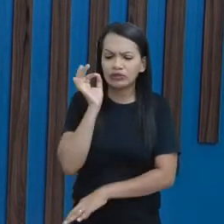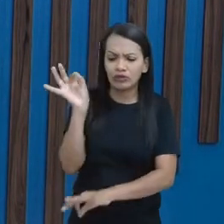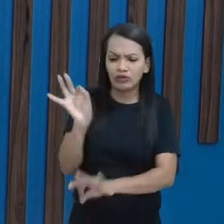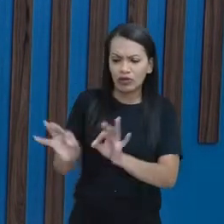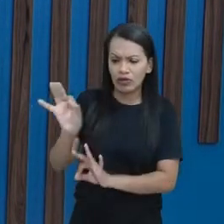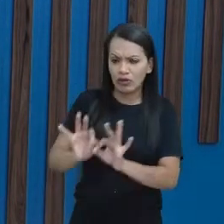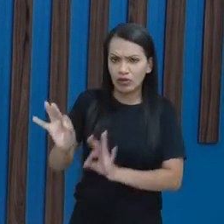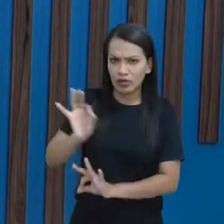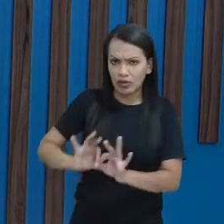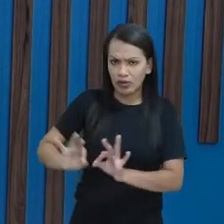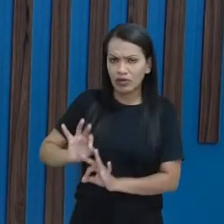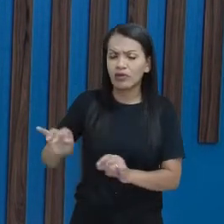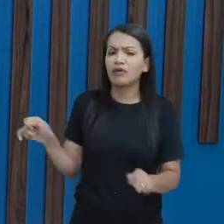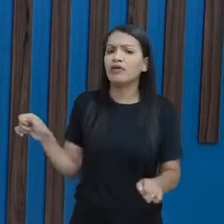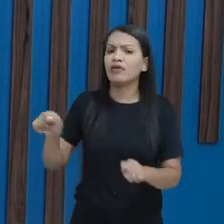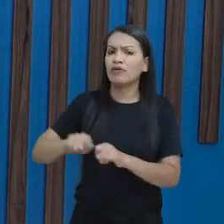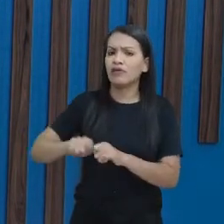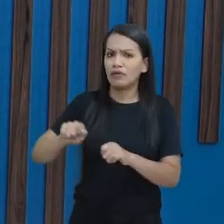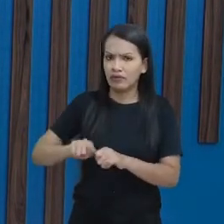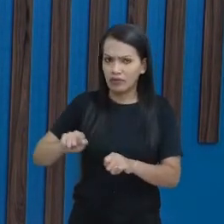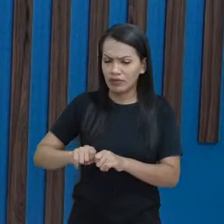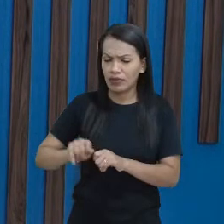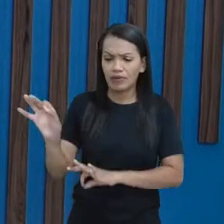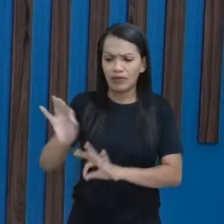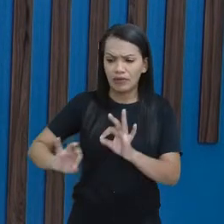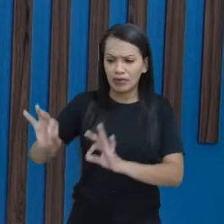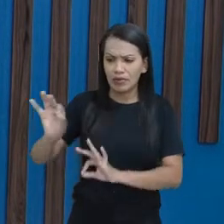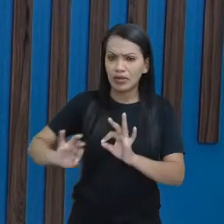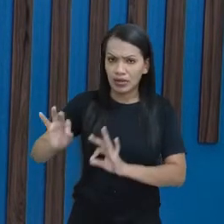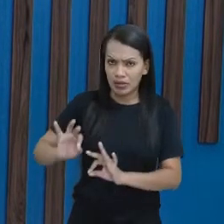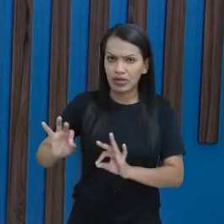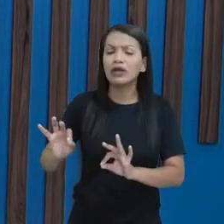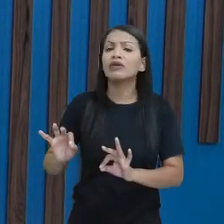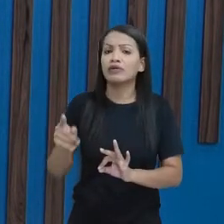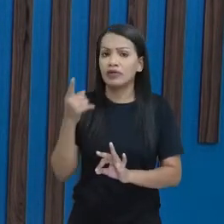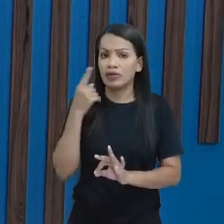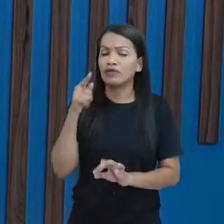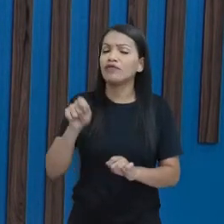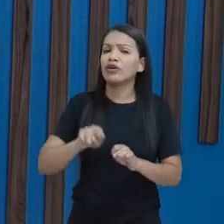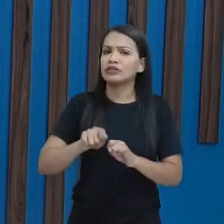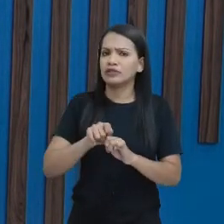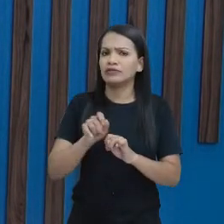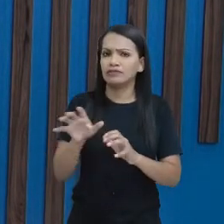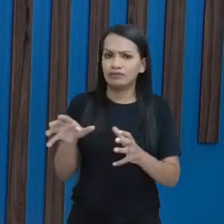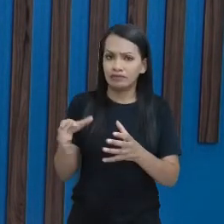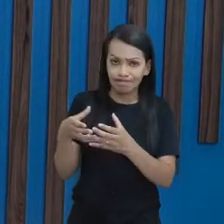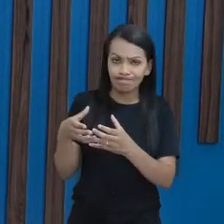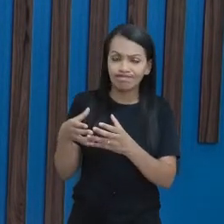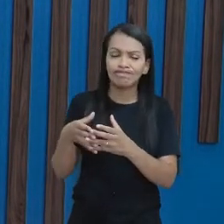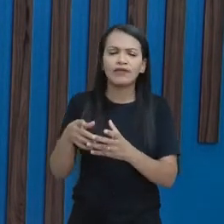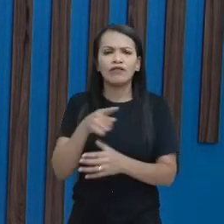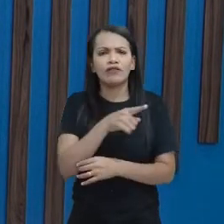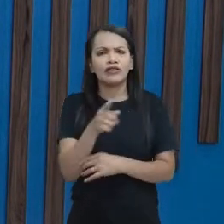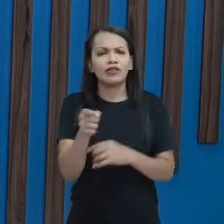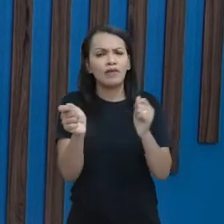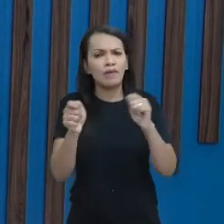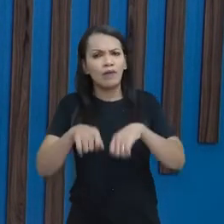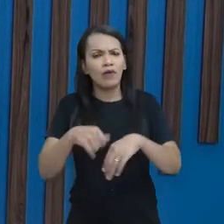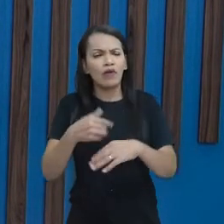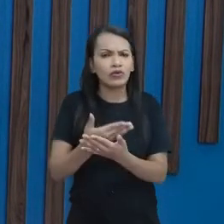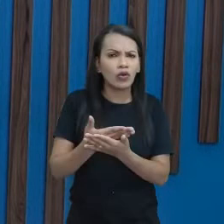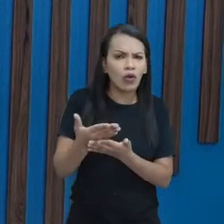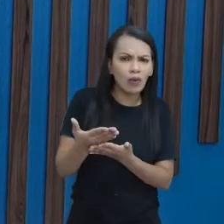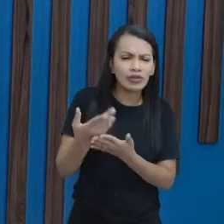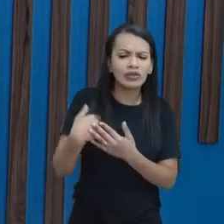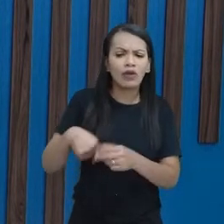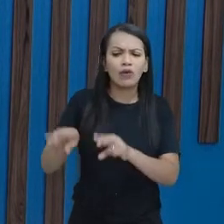essa, fazer uma, vai ser maestro aí dessa linda sinfonia que vocês vão fazer. Vocês podem começar